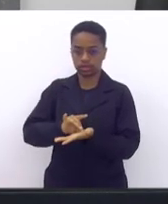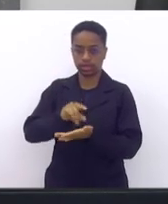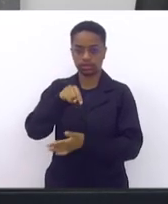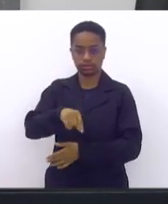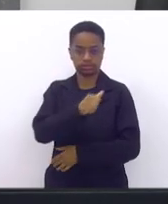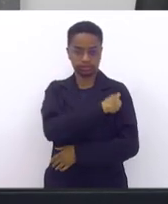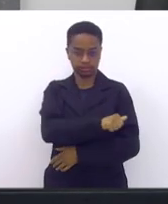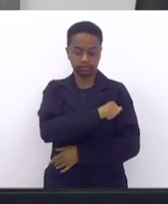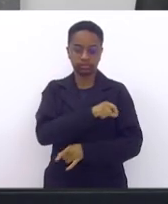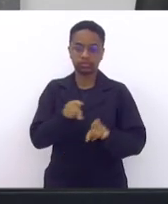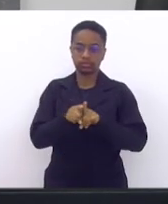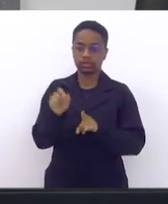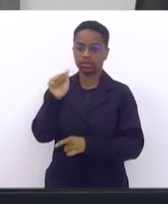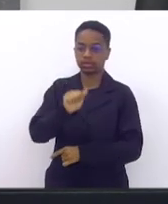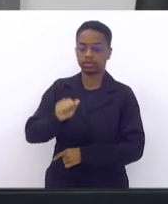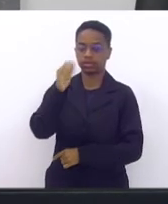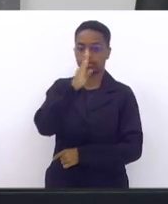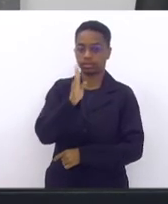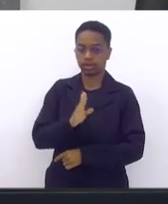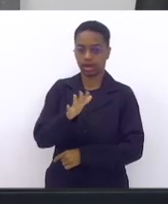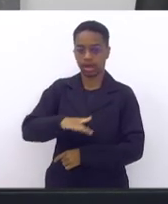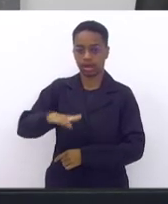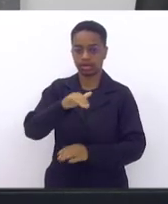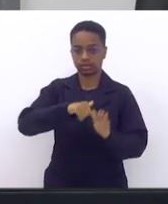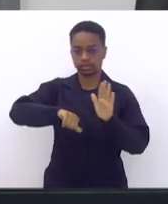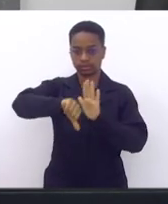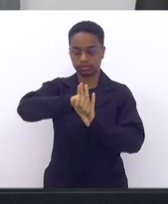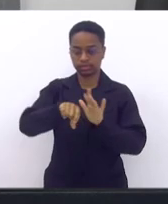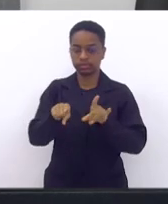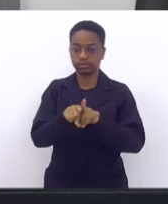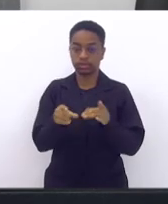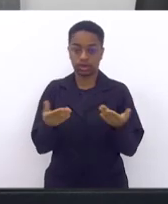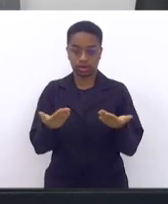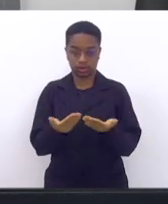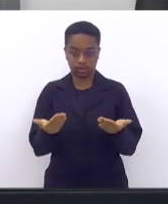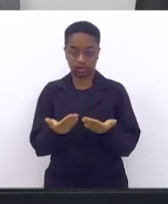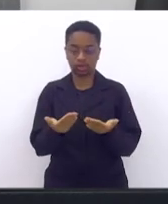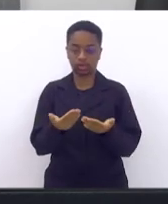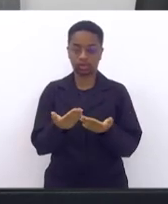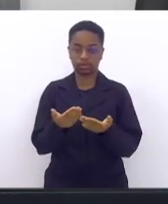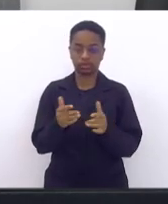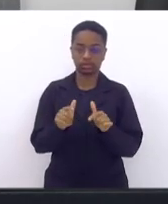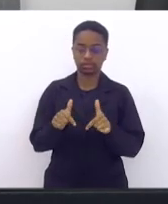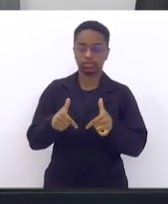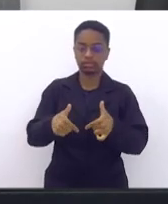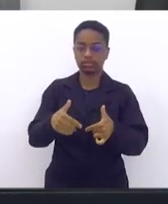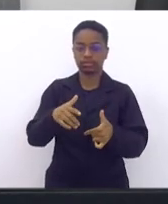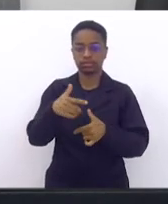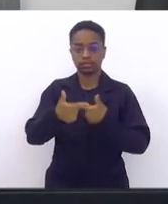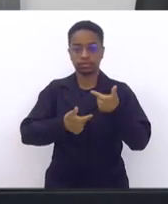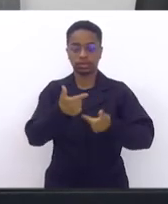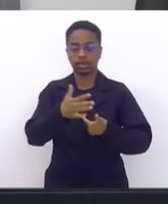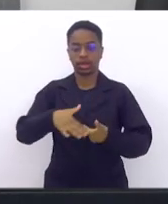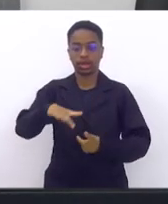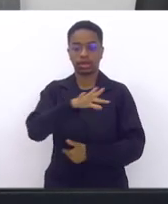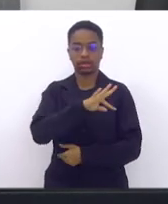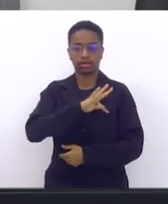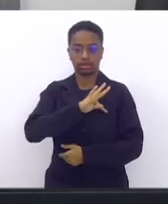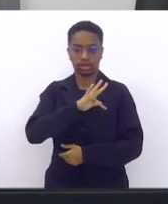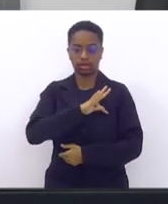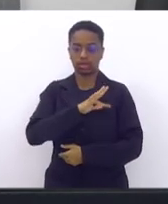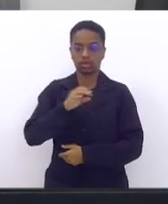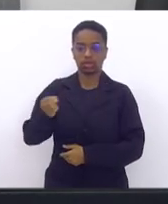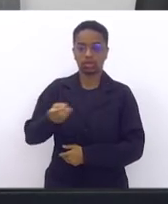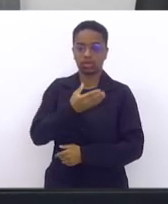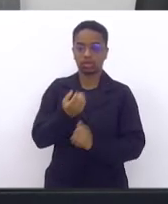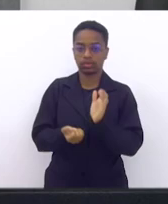e da Associação Brasileira de Criminalística. Atualmente, ocupa o cargo de assessora técnica do recém-criado Núcleo